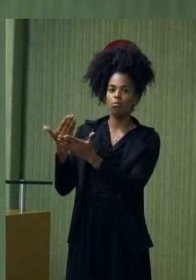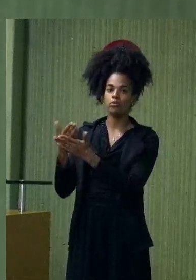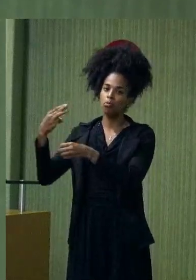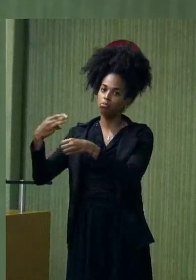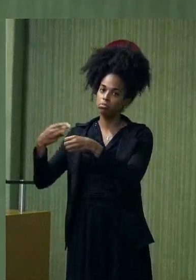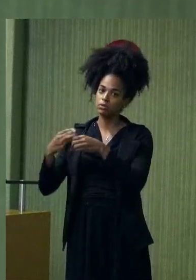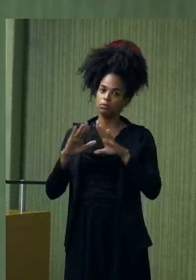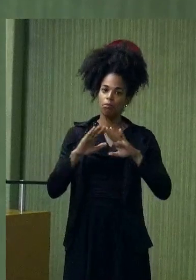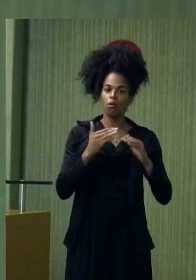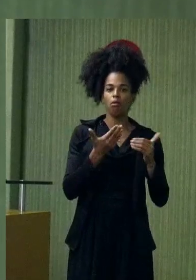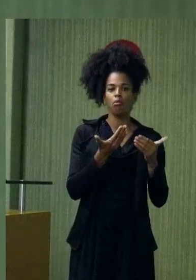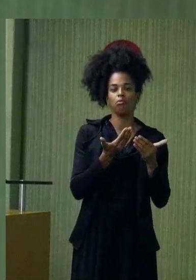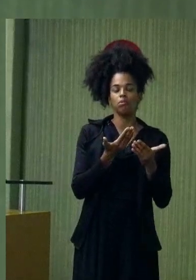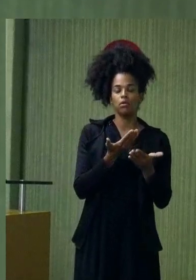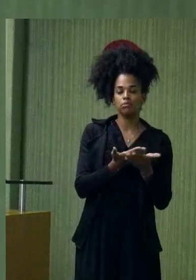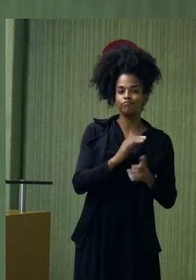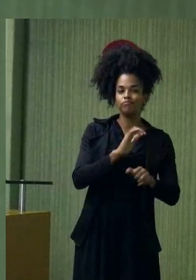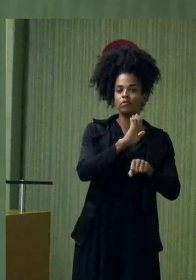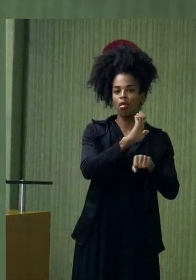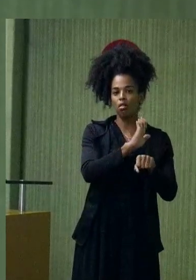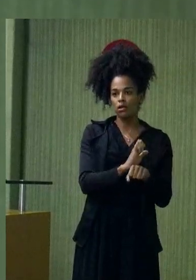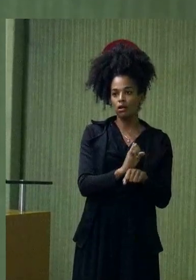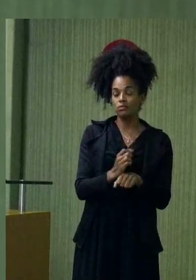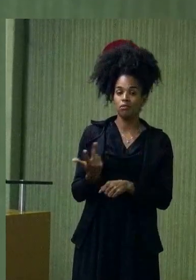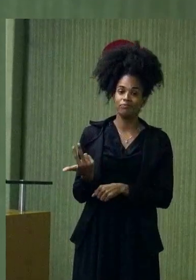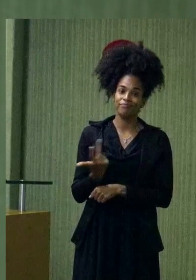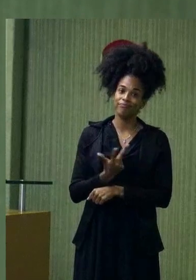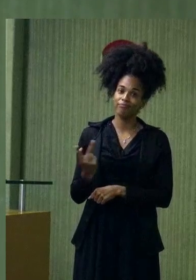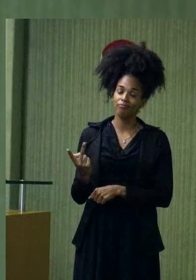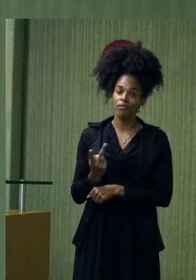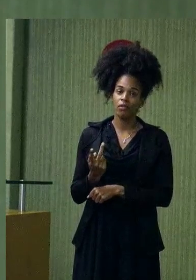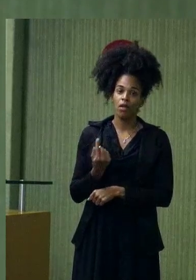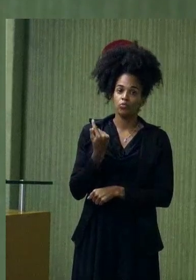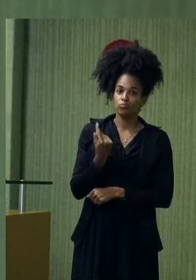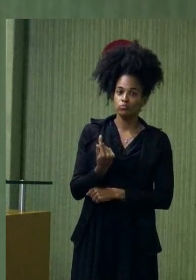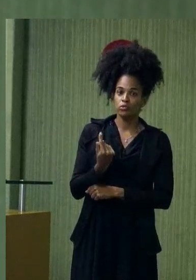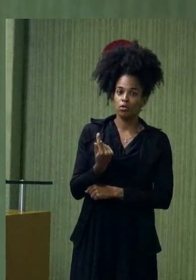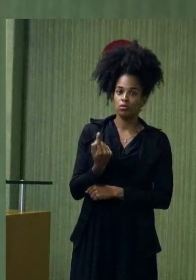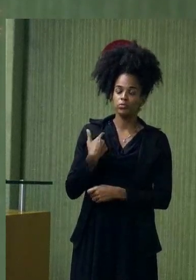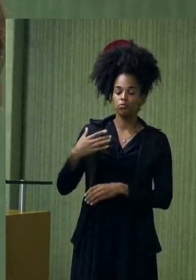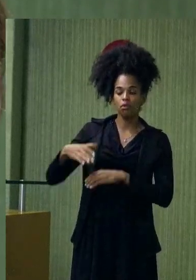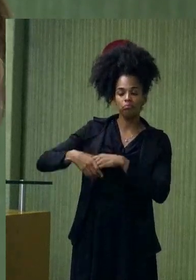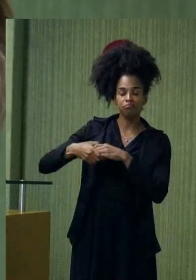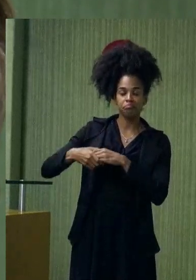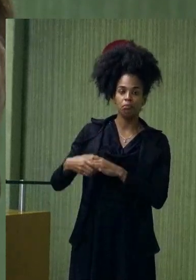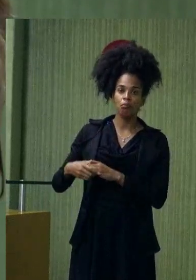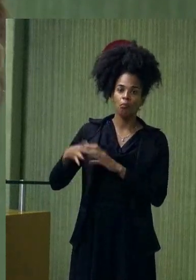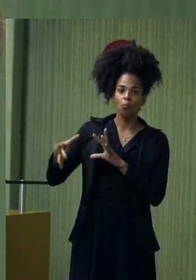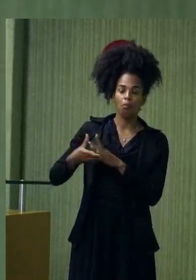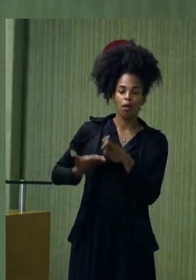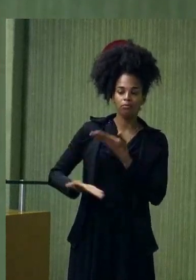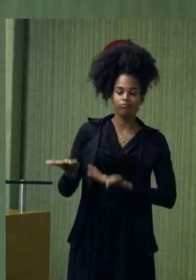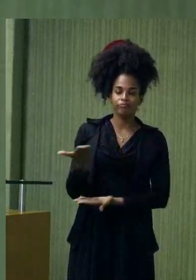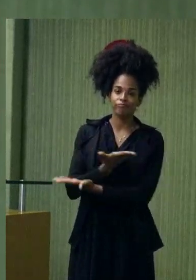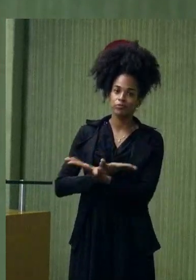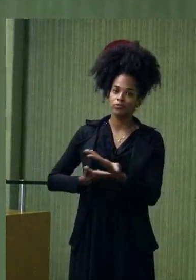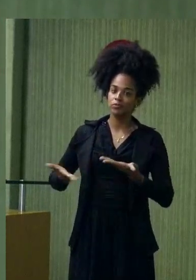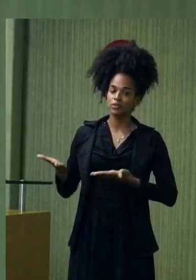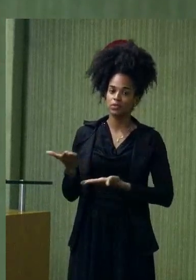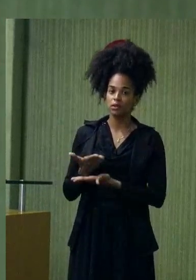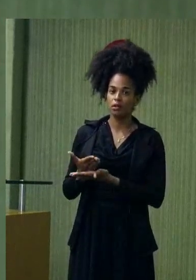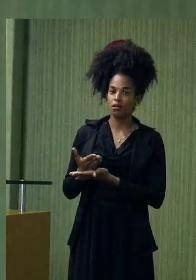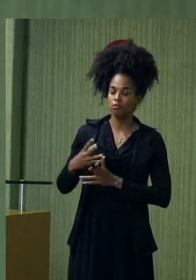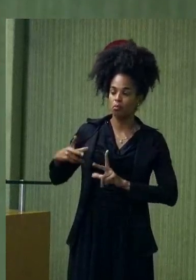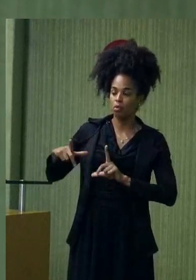esse esse pacto né de de cooperação para poderem fazer esse atendimento também desses alunos